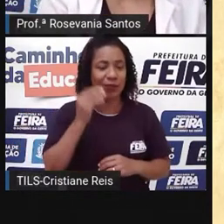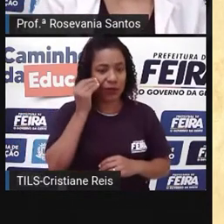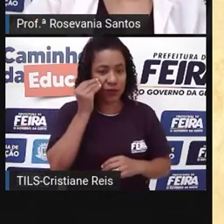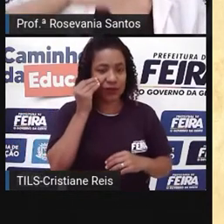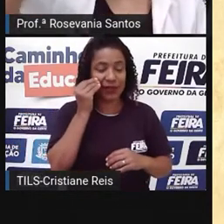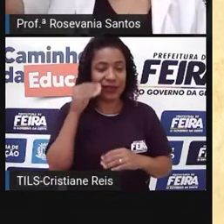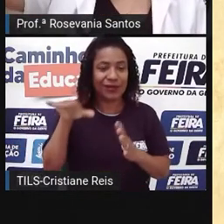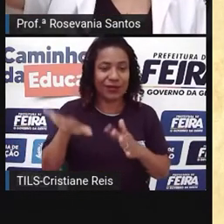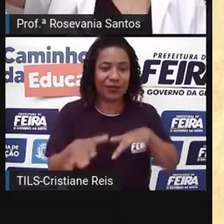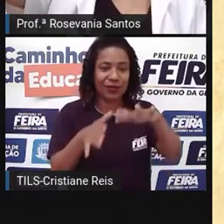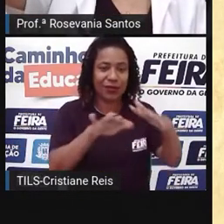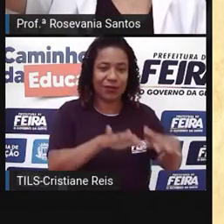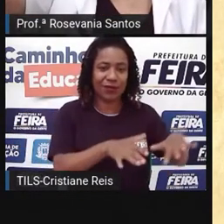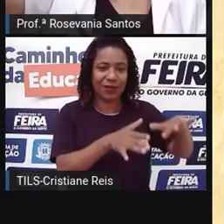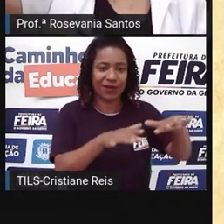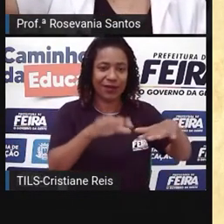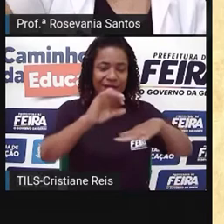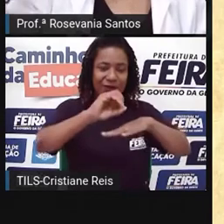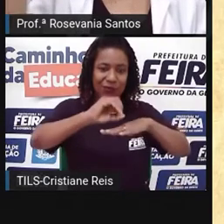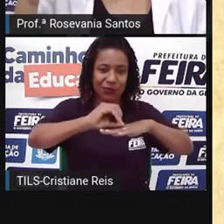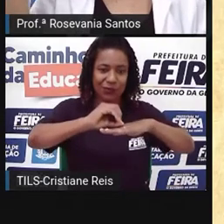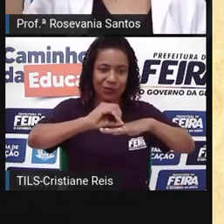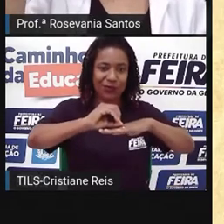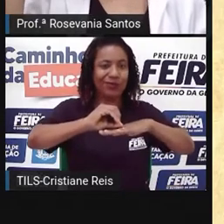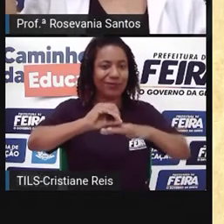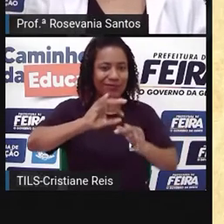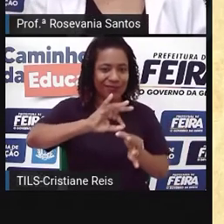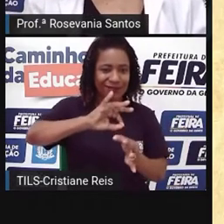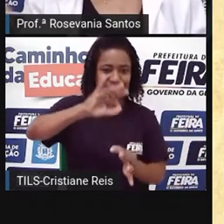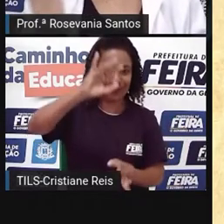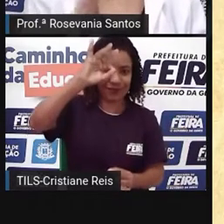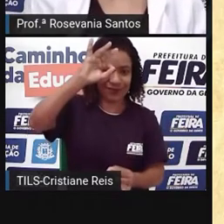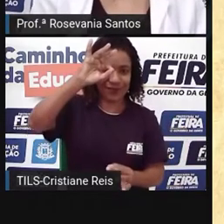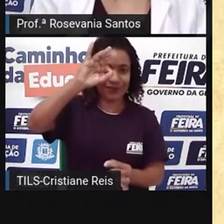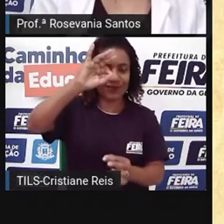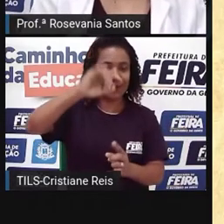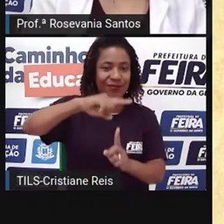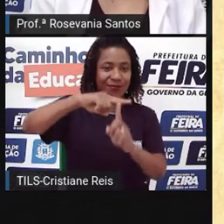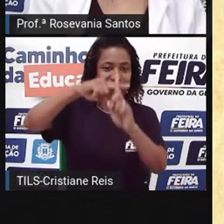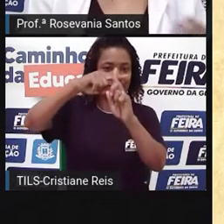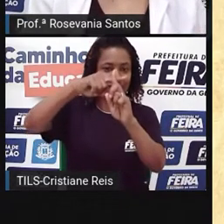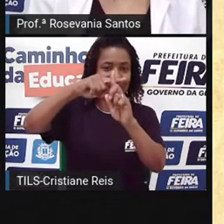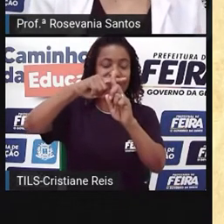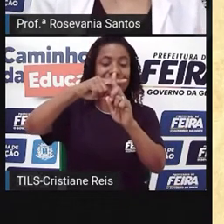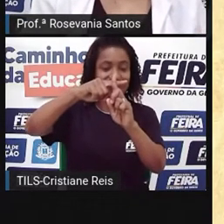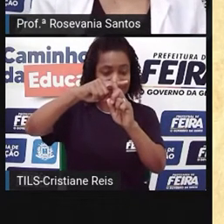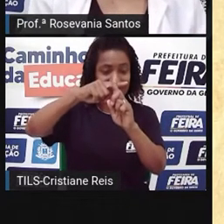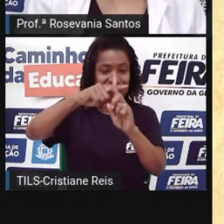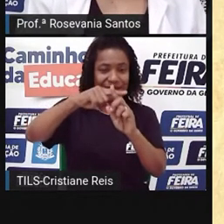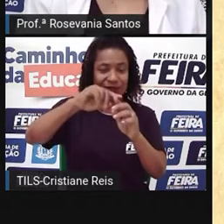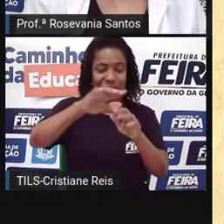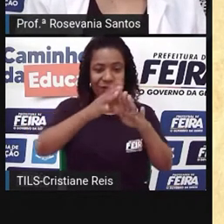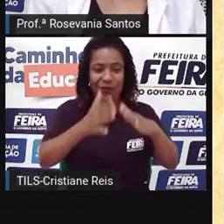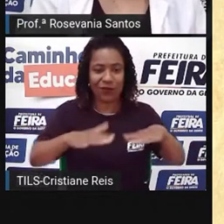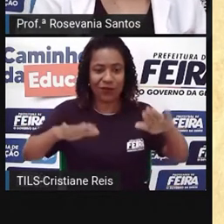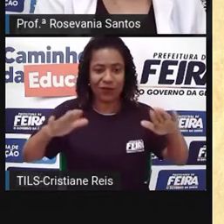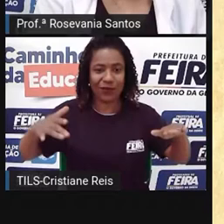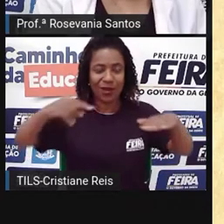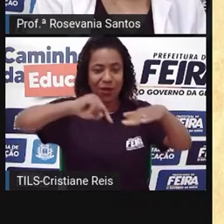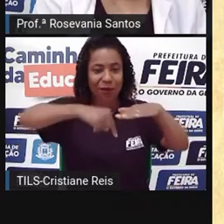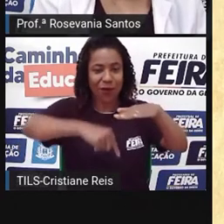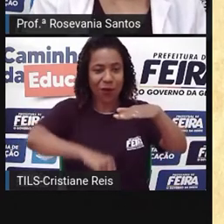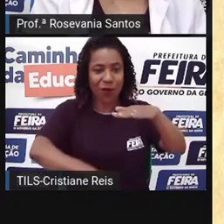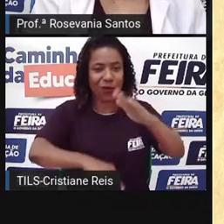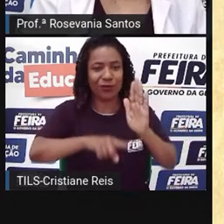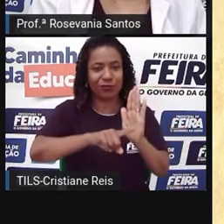nível do mar, e a que está acima do nível do mar, altitude positiva, abaixo do nível do mar, altitude negativa, que as outras coisas